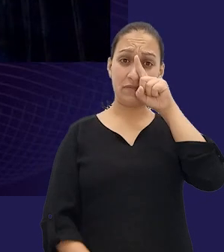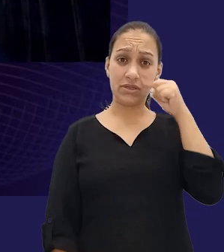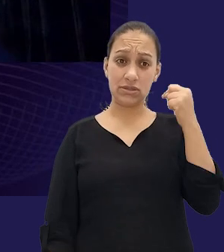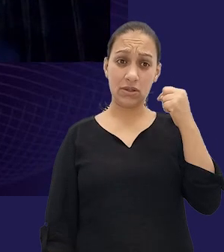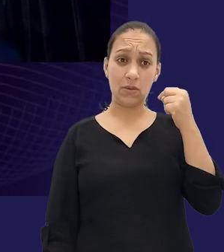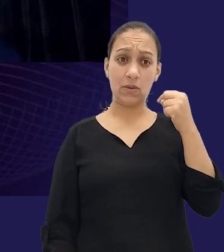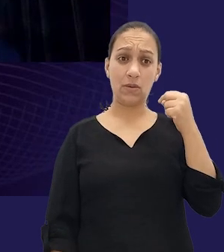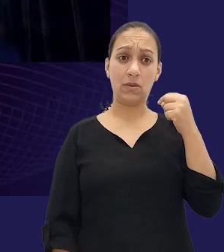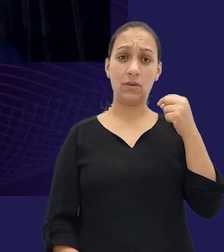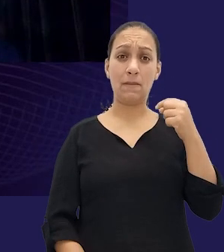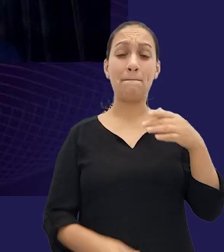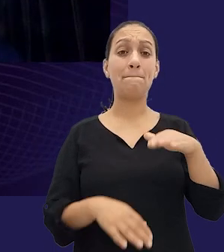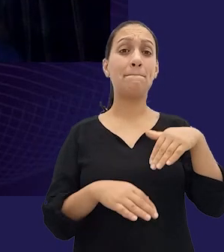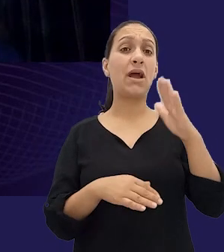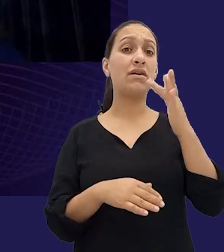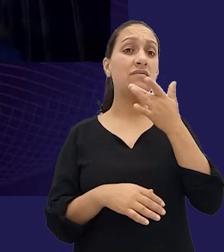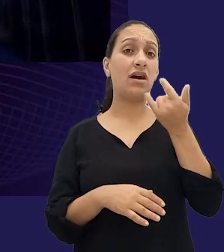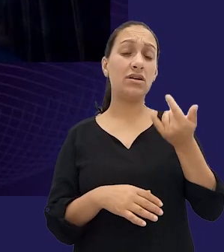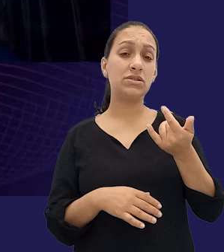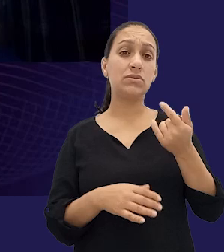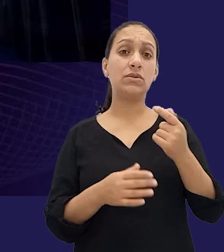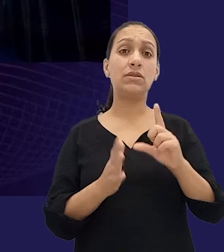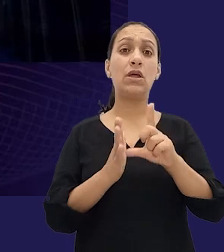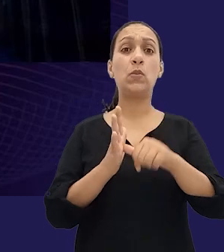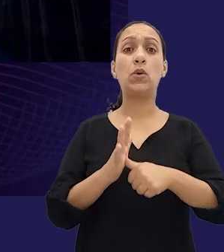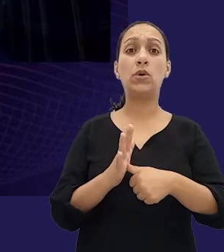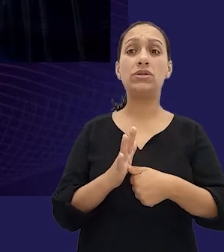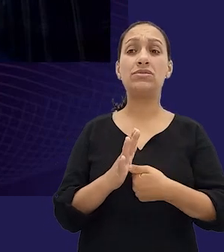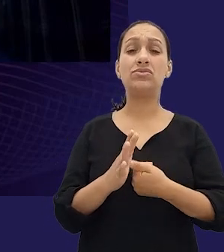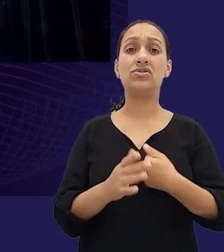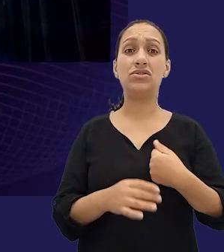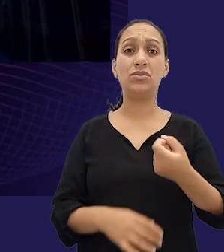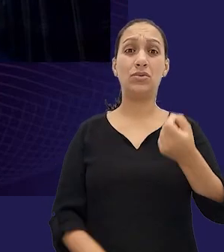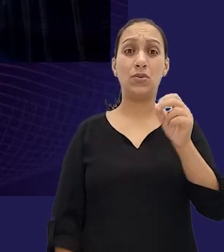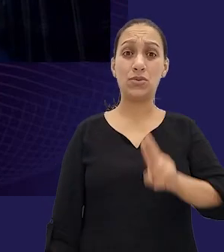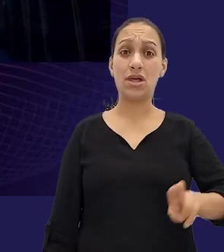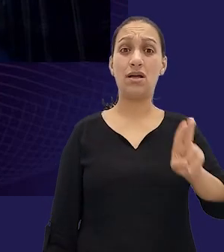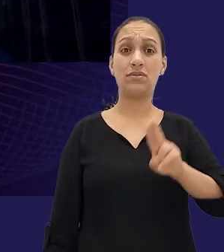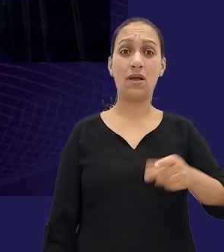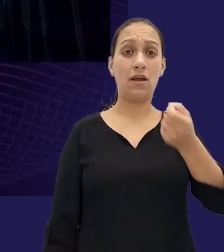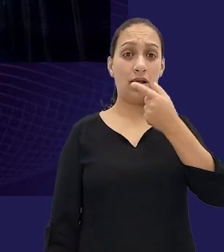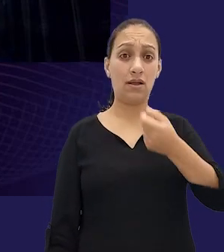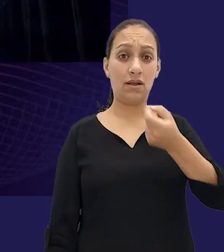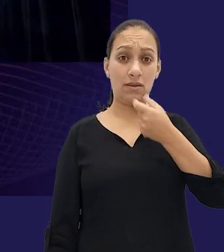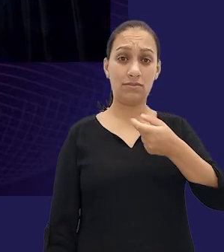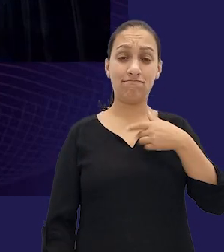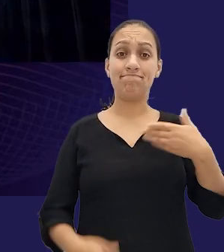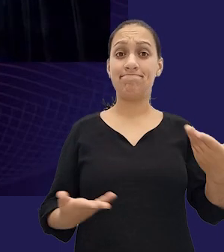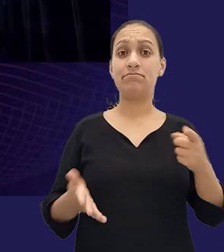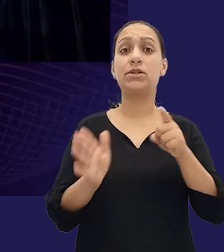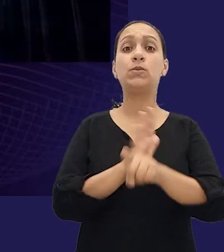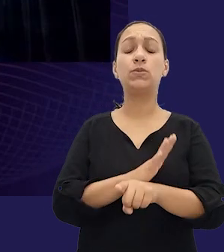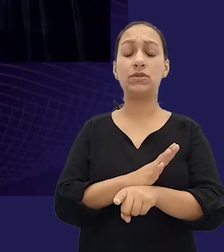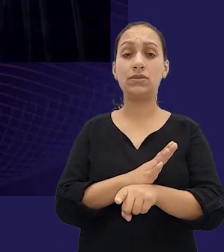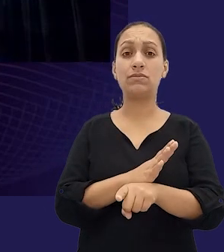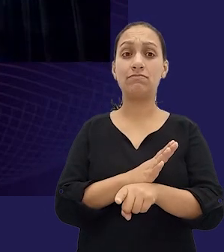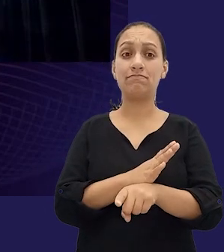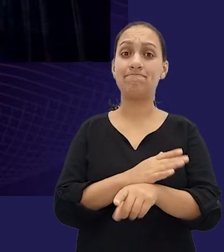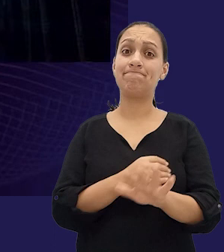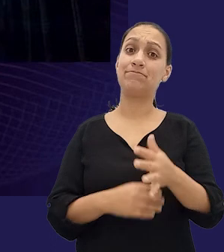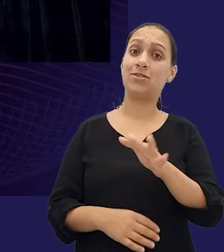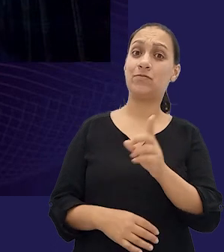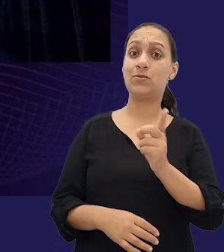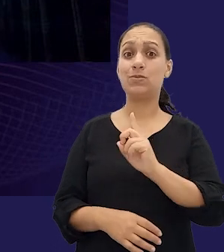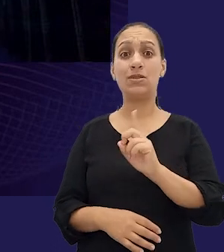Streptococcus pneumoniae mais facilmente depois de tanta utilização de amoxicilina com ácido clavulânico? A pergunta é,